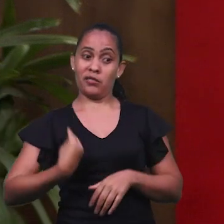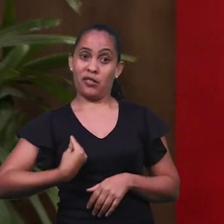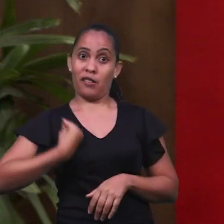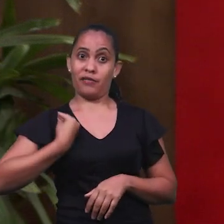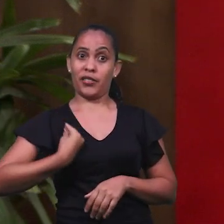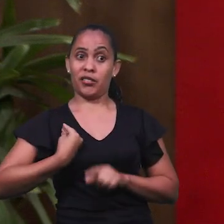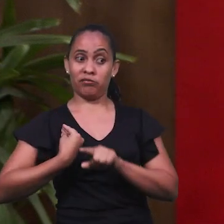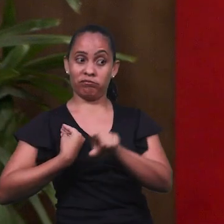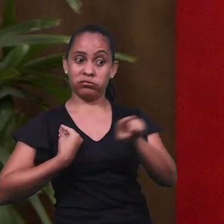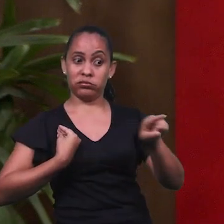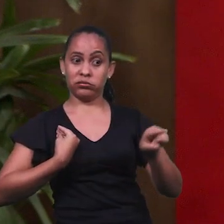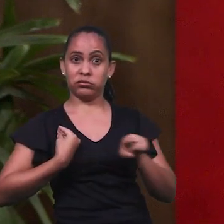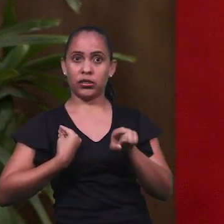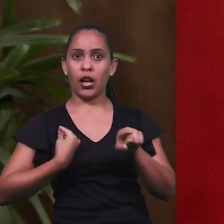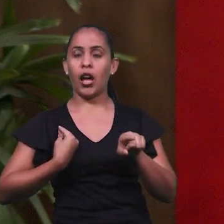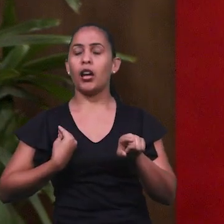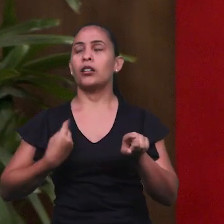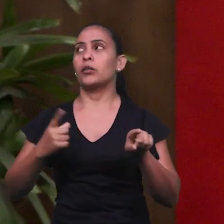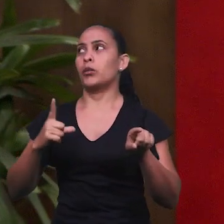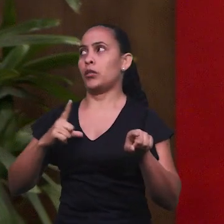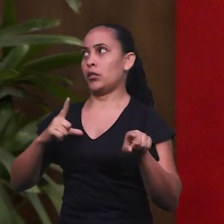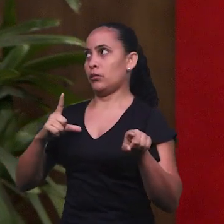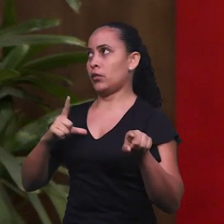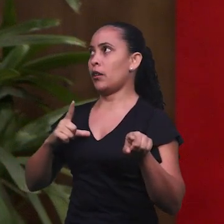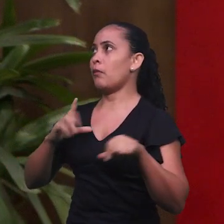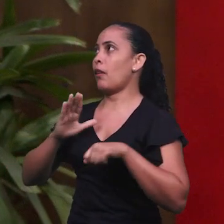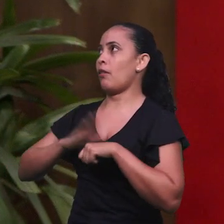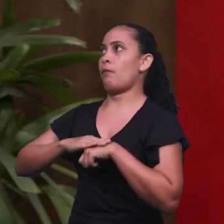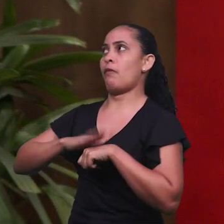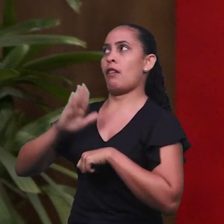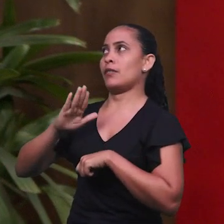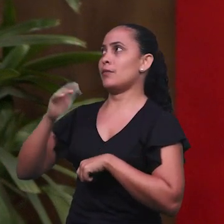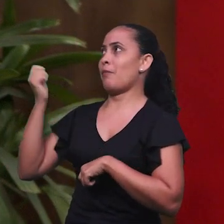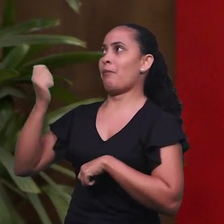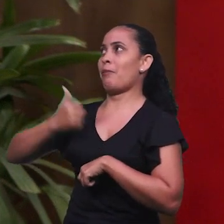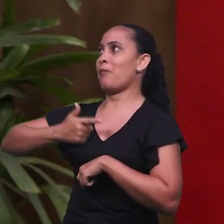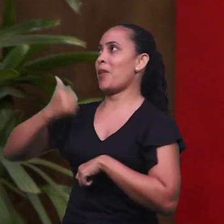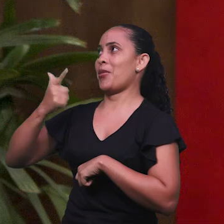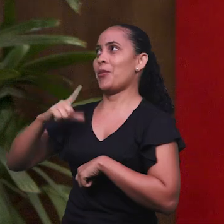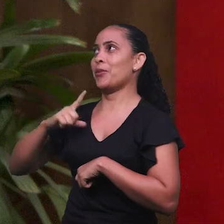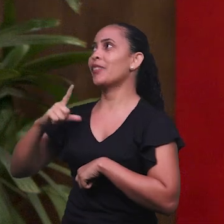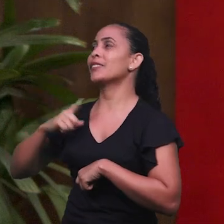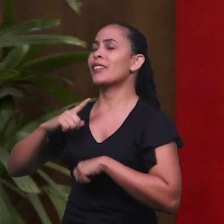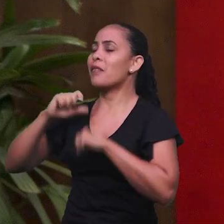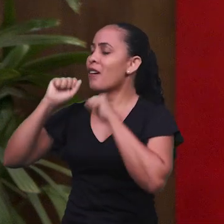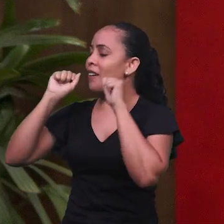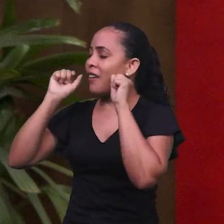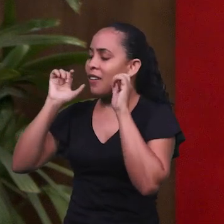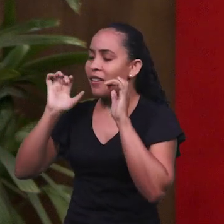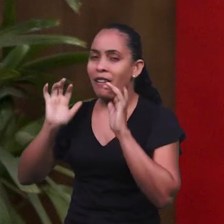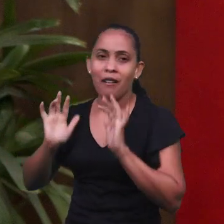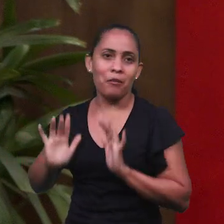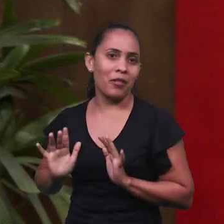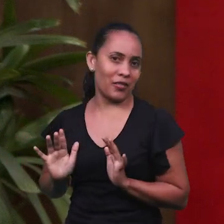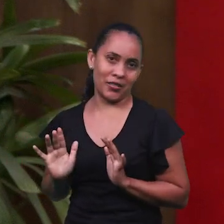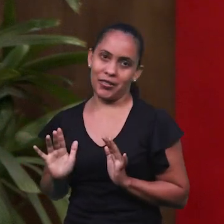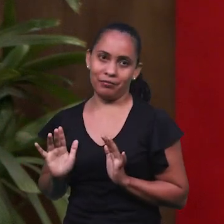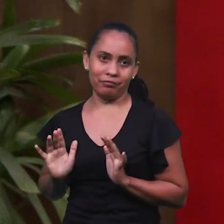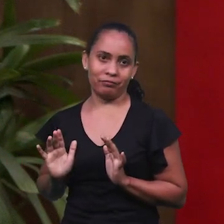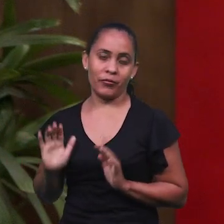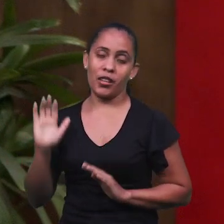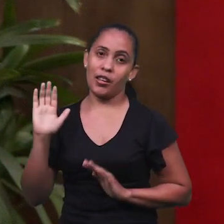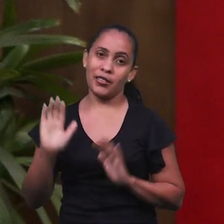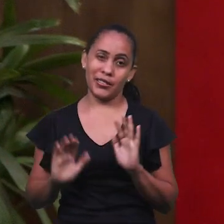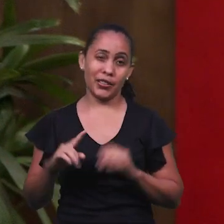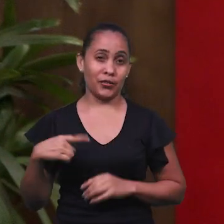aí ele entende, não, aquilo que eu tenho é muito melhor. Aquilo que eu tenho é uma bênção. E às vezes nós